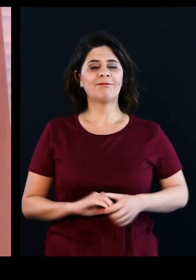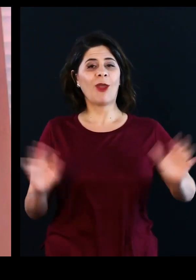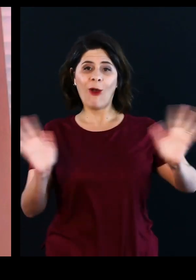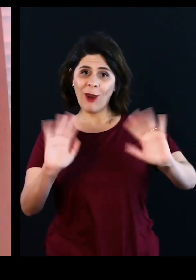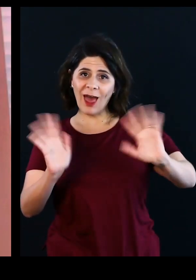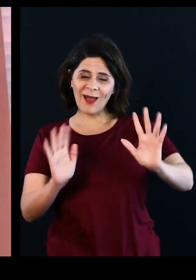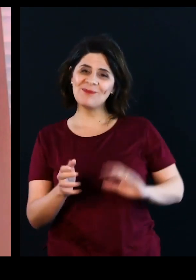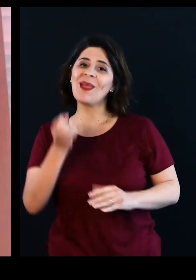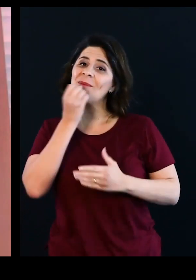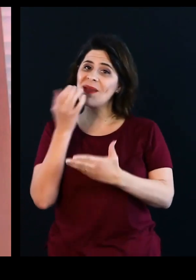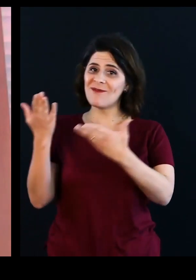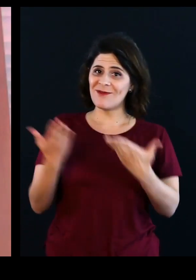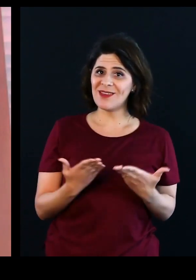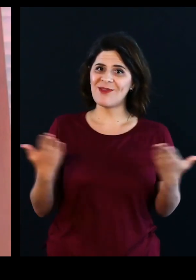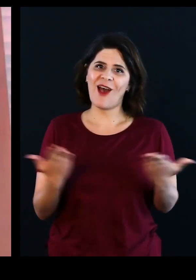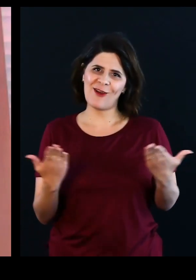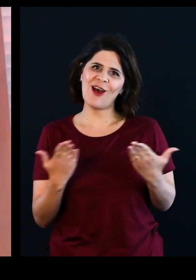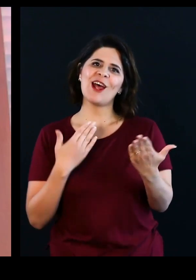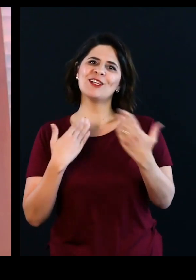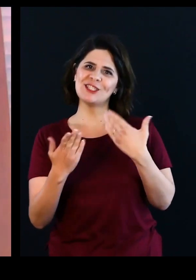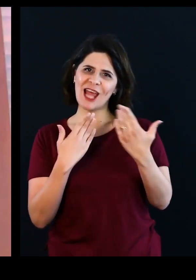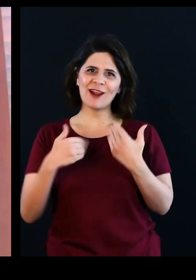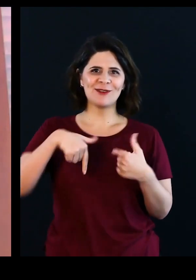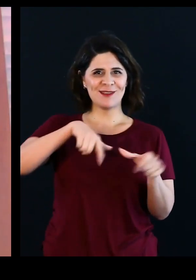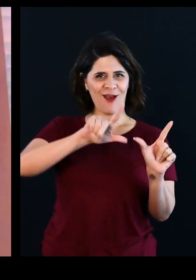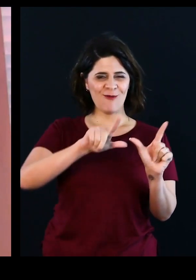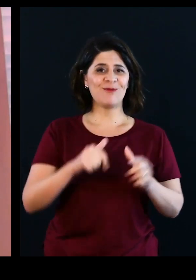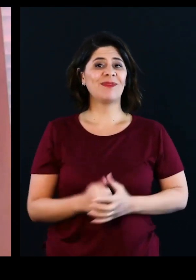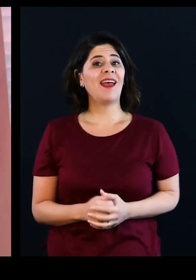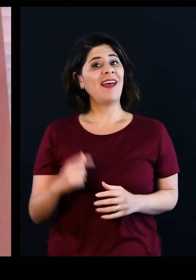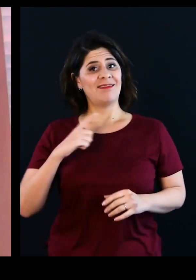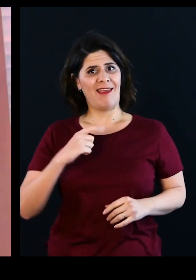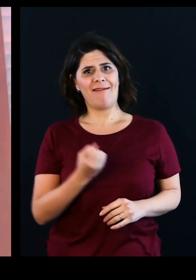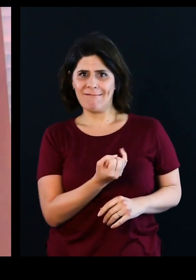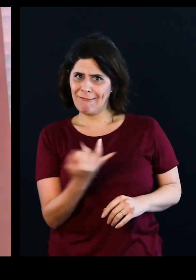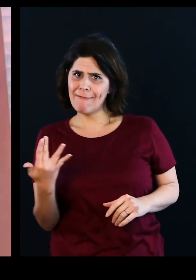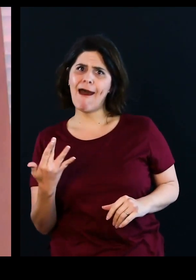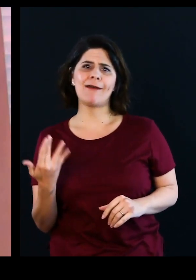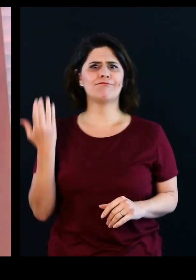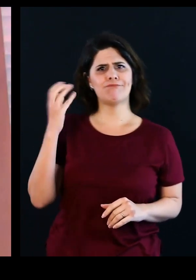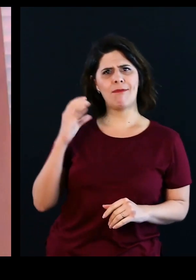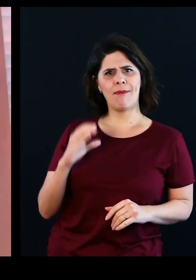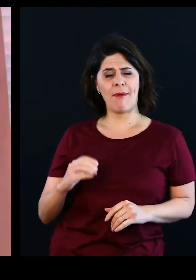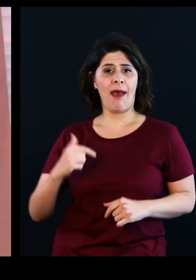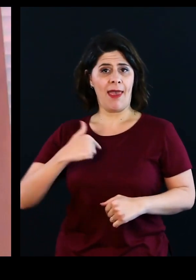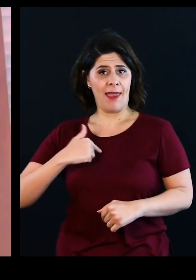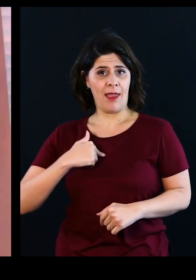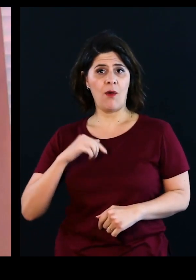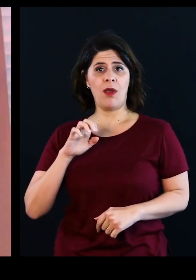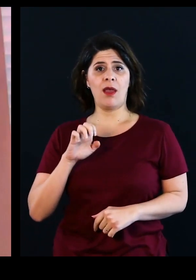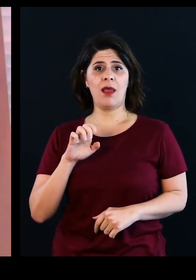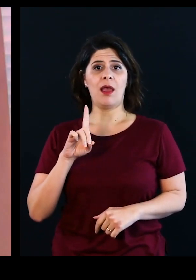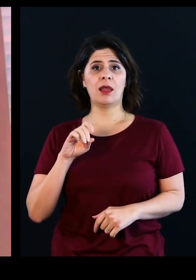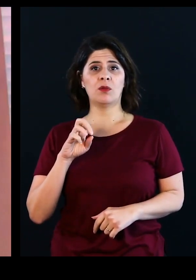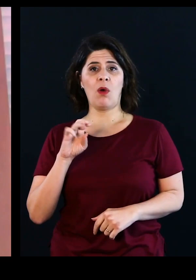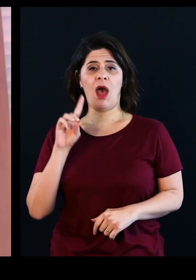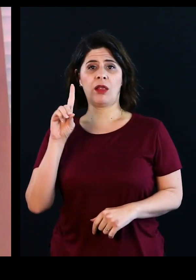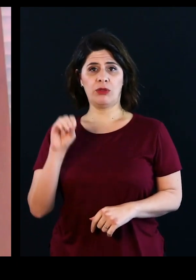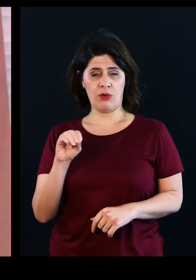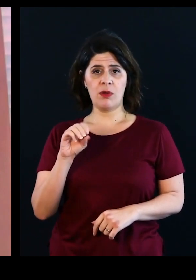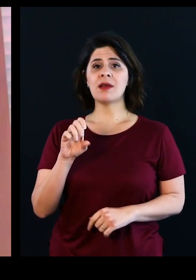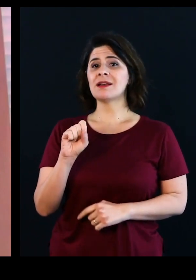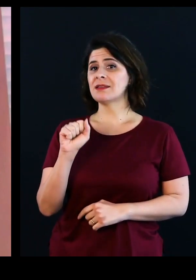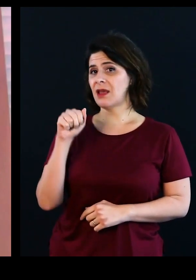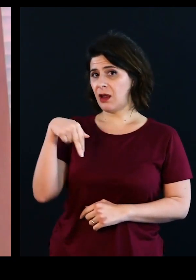Olá, bem-vindo ao Diálogos Itaucultural, uma série que eu, Eduardo Saron, converso com diversos agentes